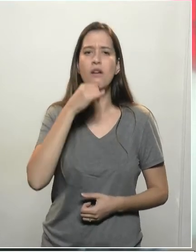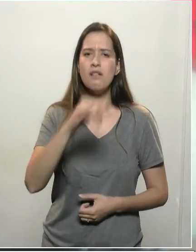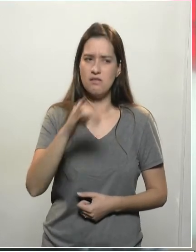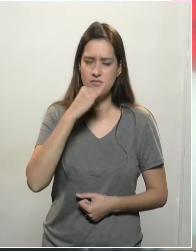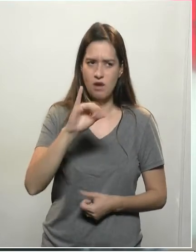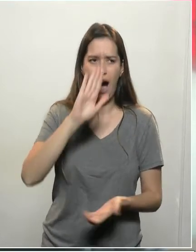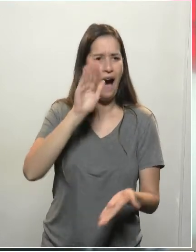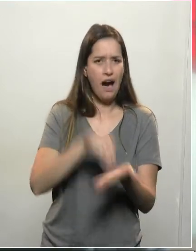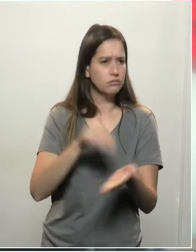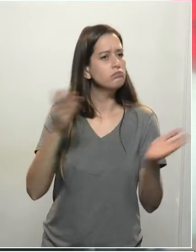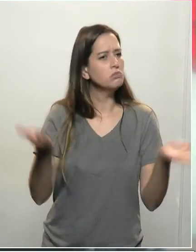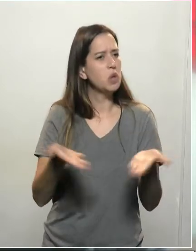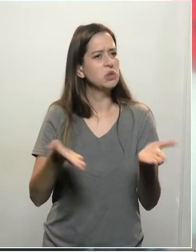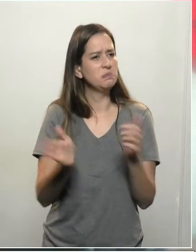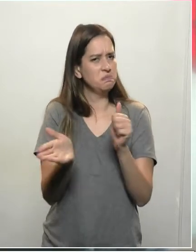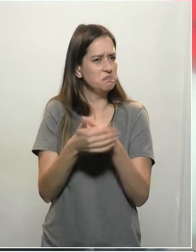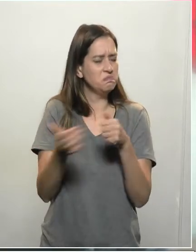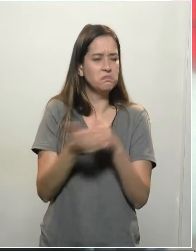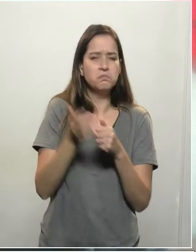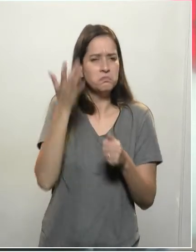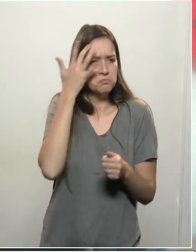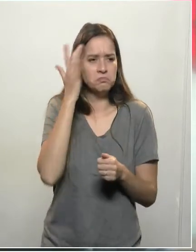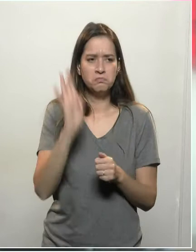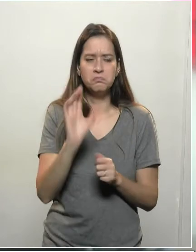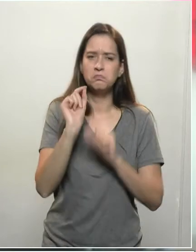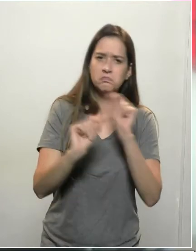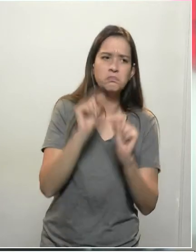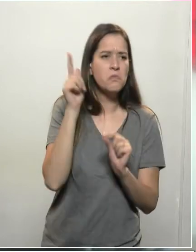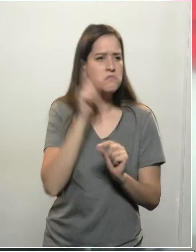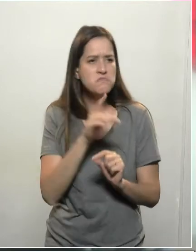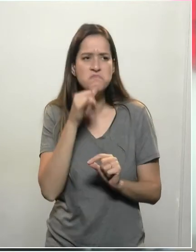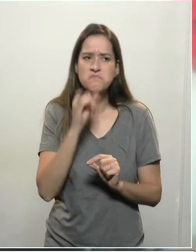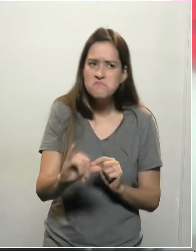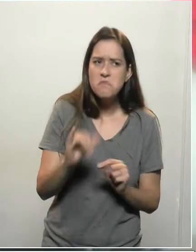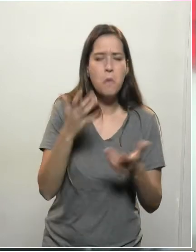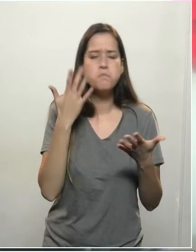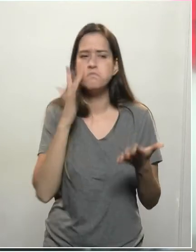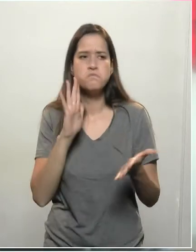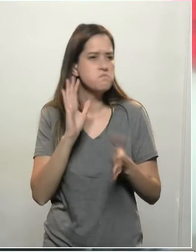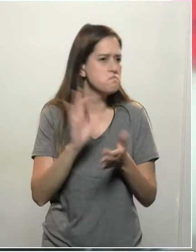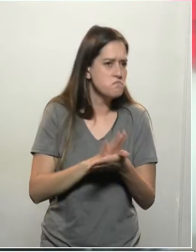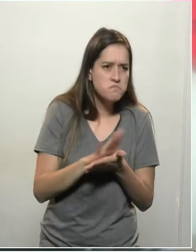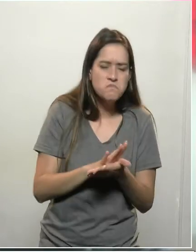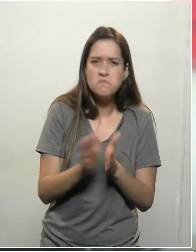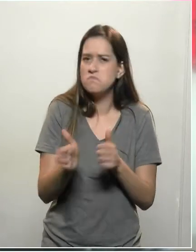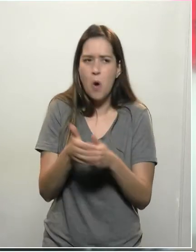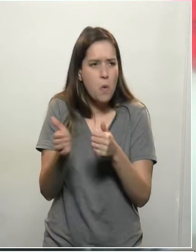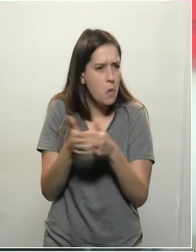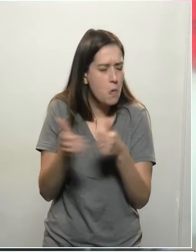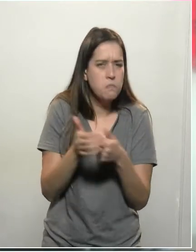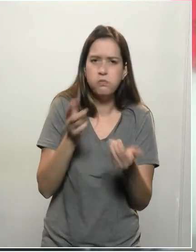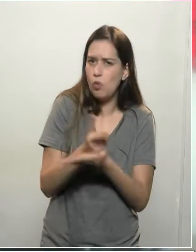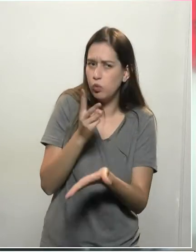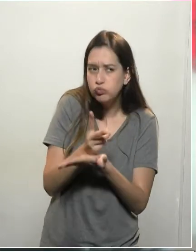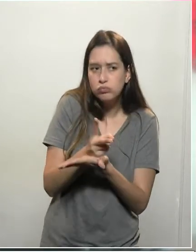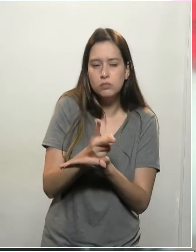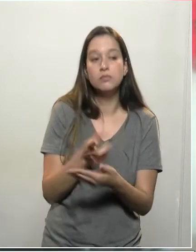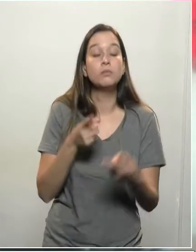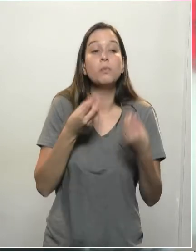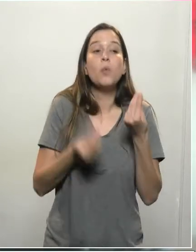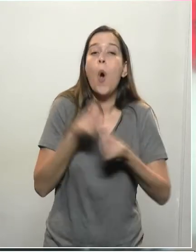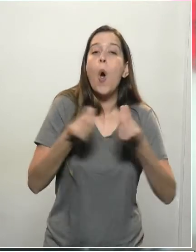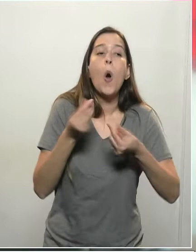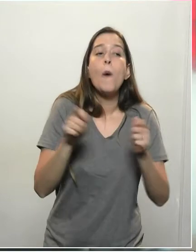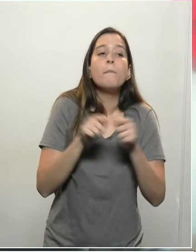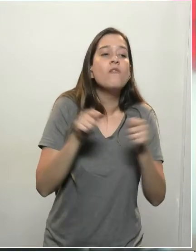se é que tem rendido, de energia elétrica para o Estado do Paraná, de que forma faz o tratamento do lodo e se faz o